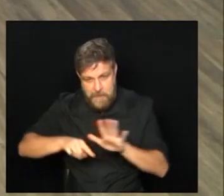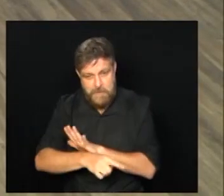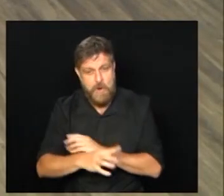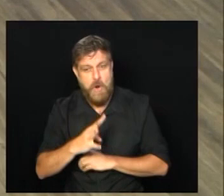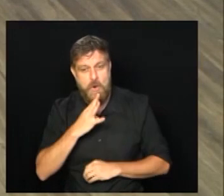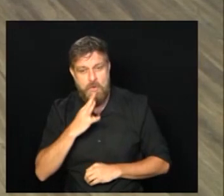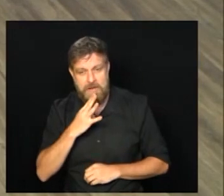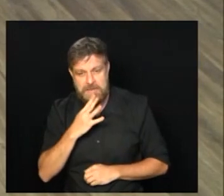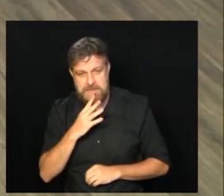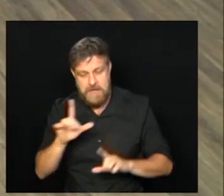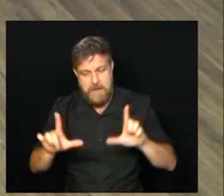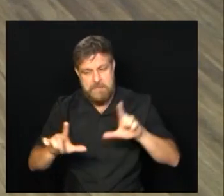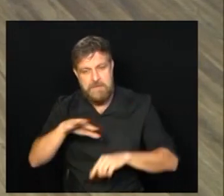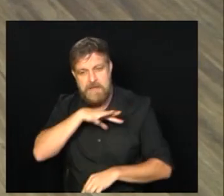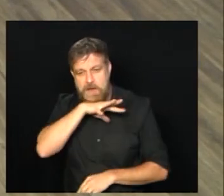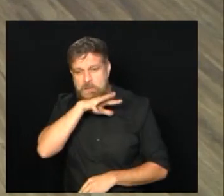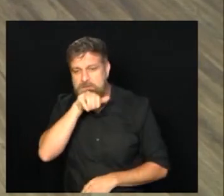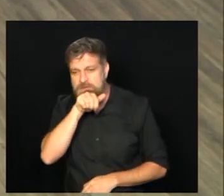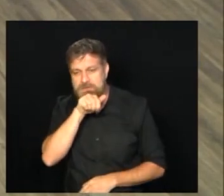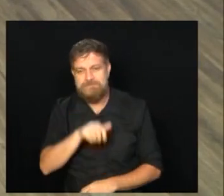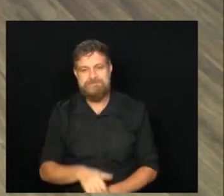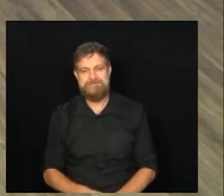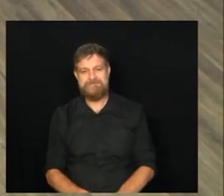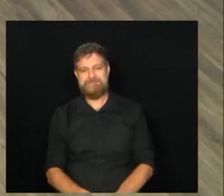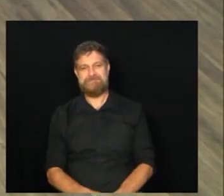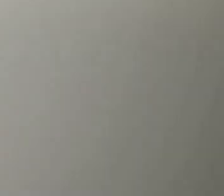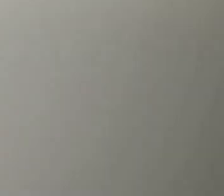de agora no nosso quadro É o Bicho.